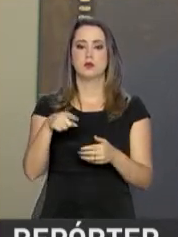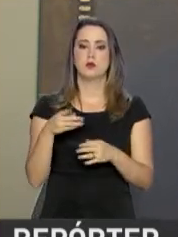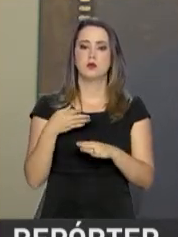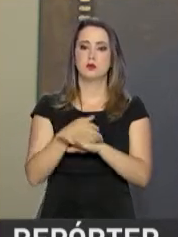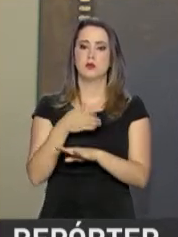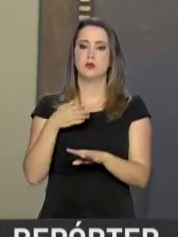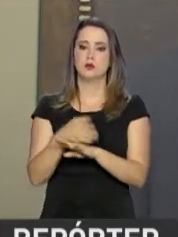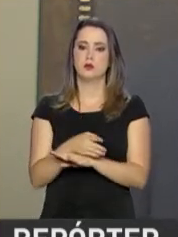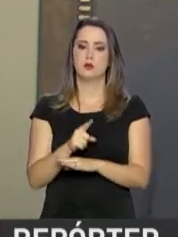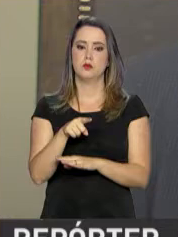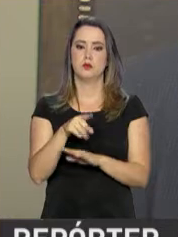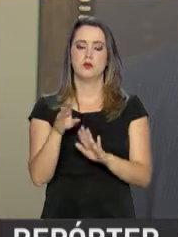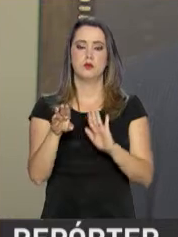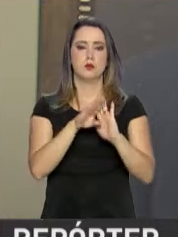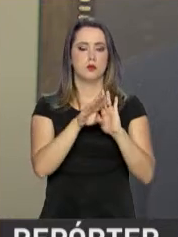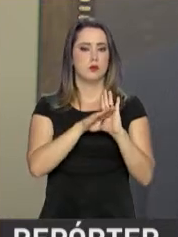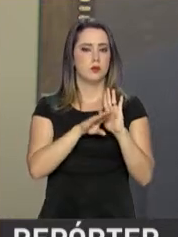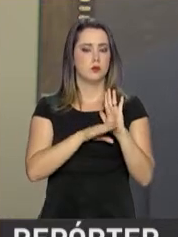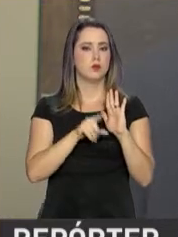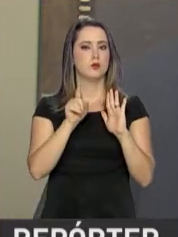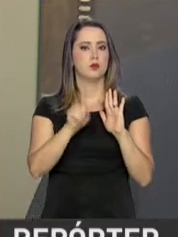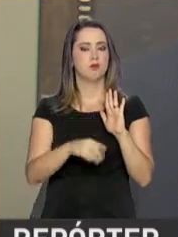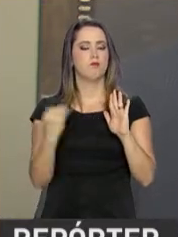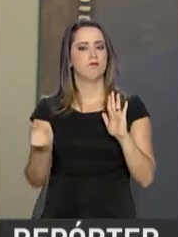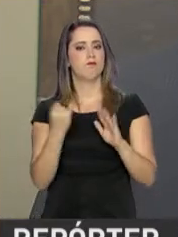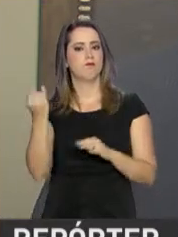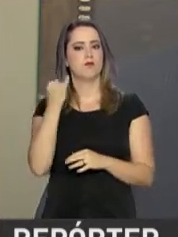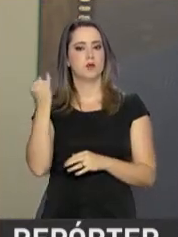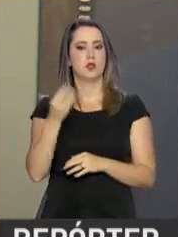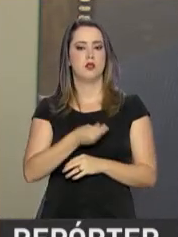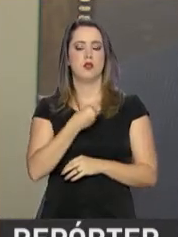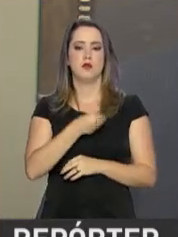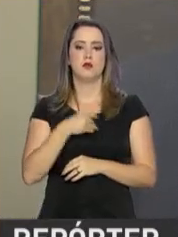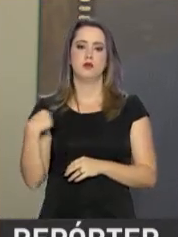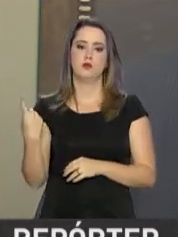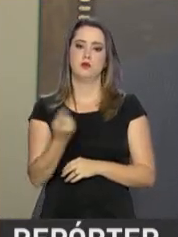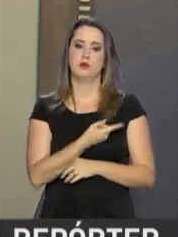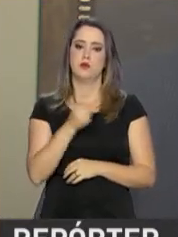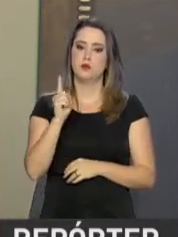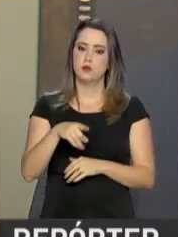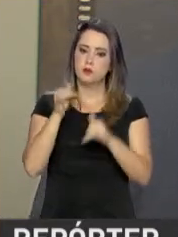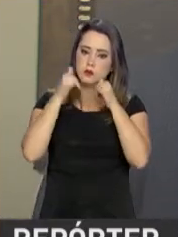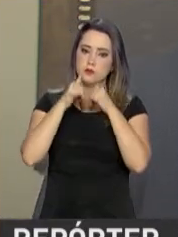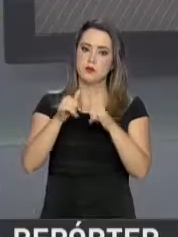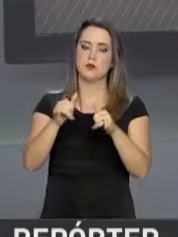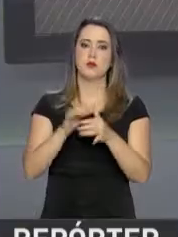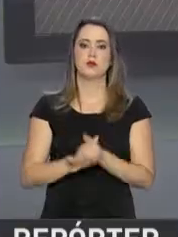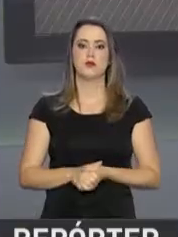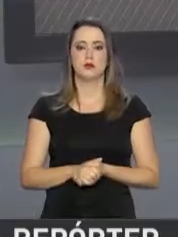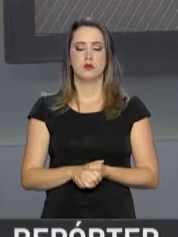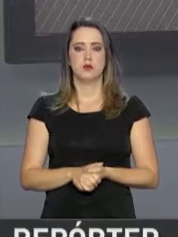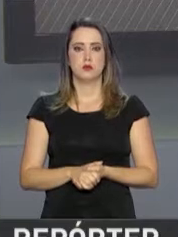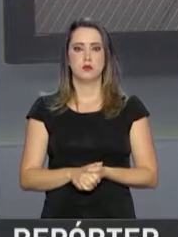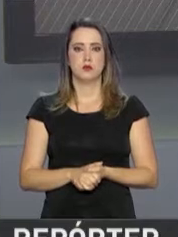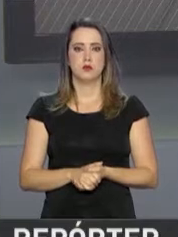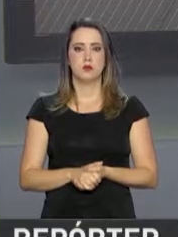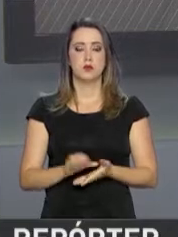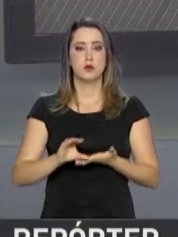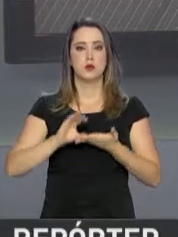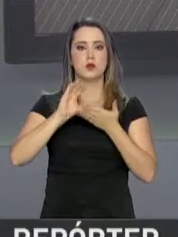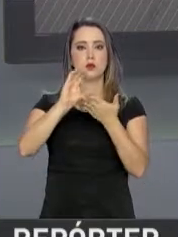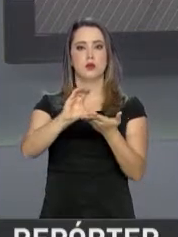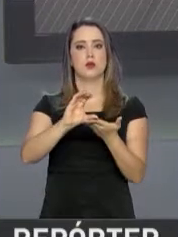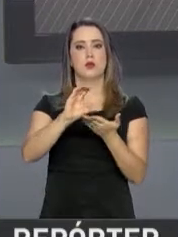a um produto que é fundamental à vida de todos nós, que é a energia elétrica. O Conselho